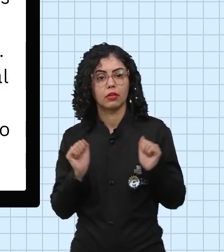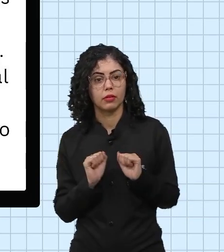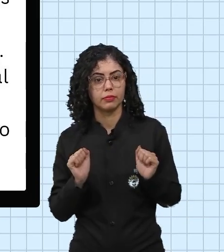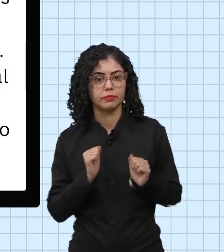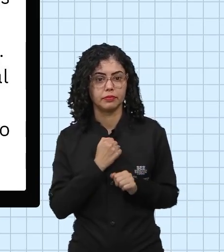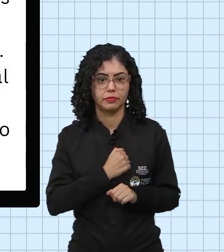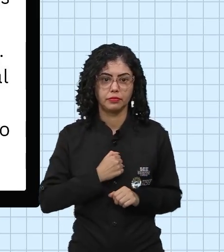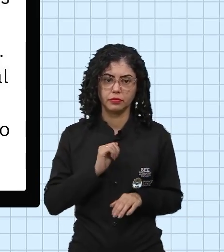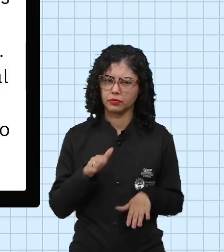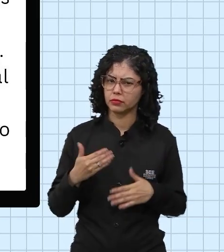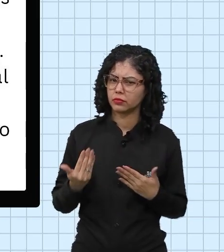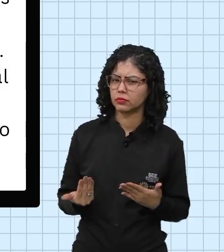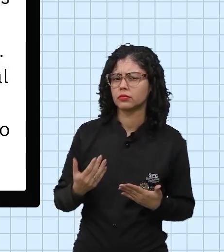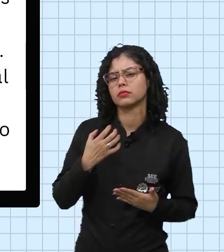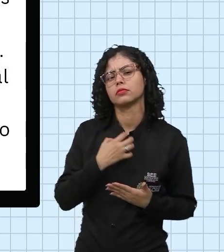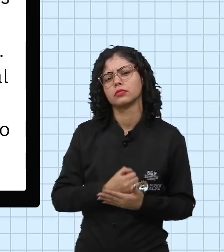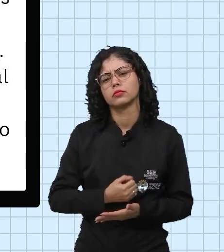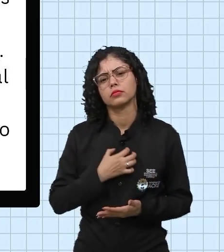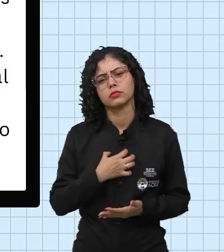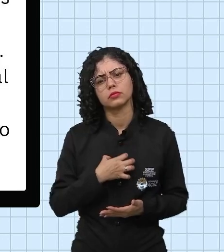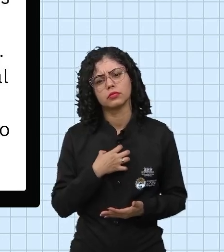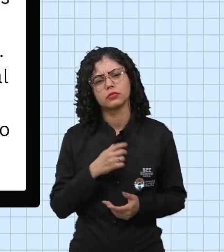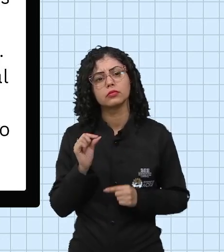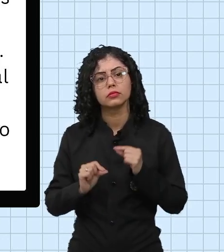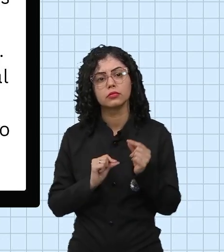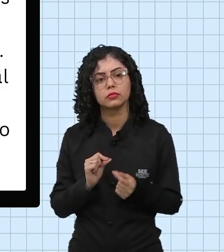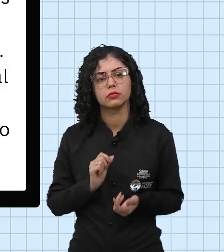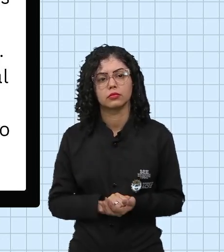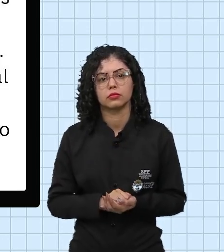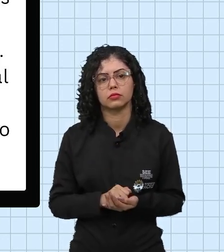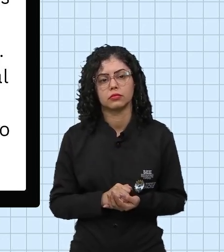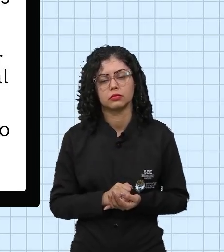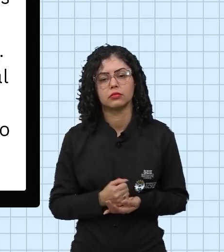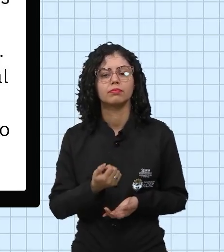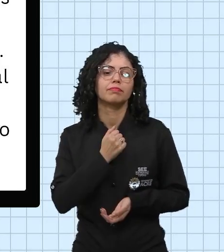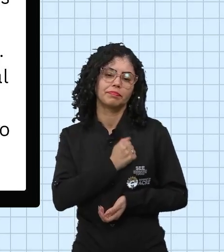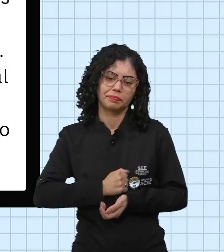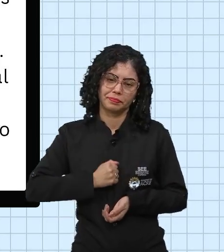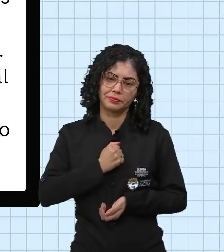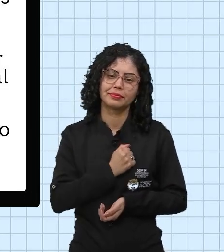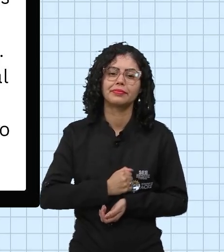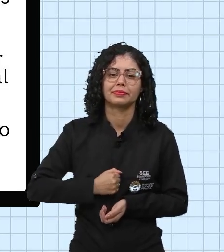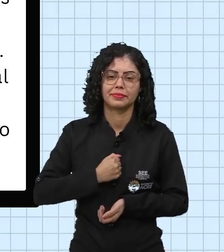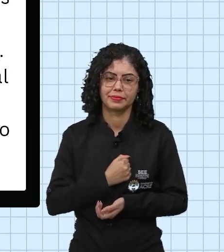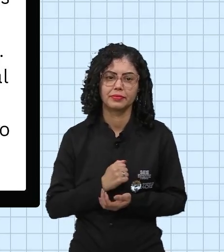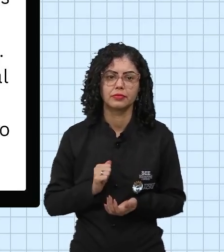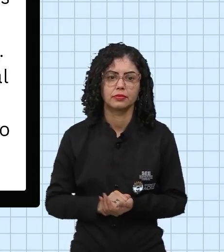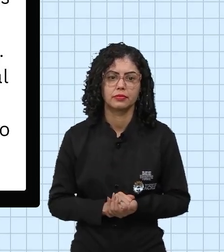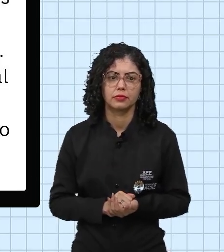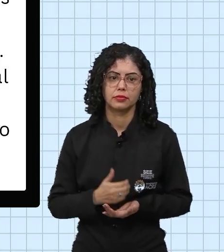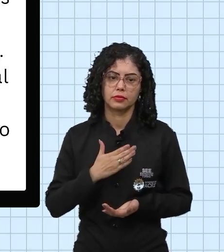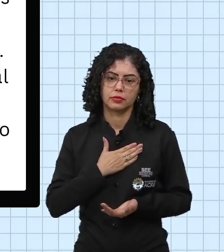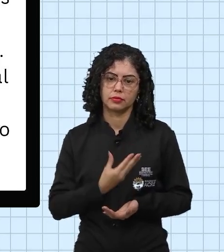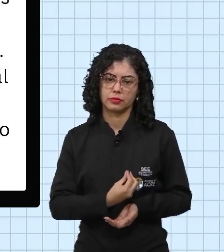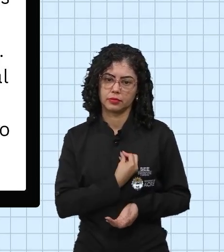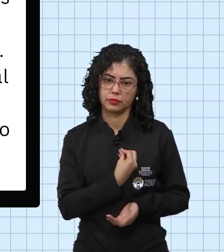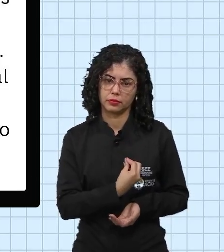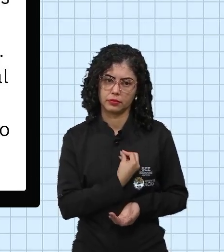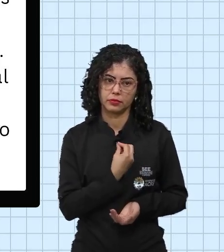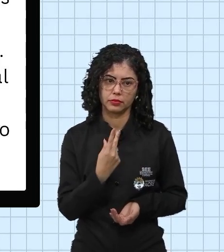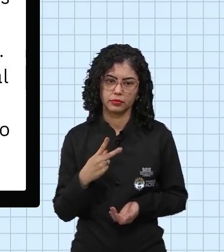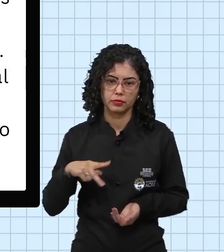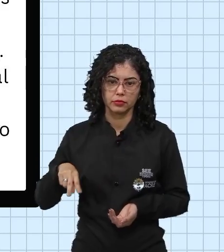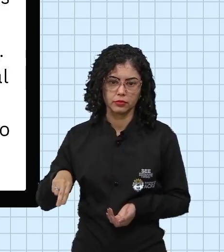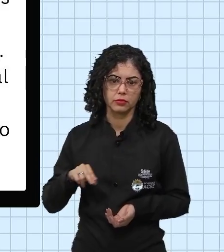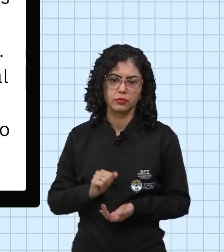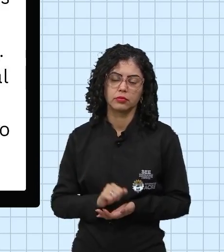que tem. Qual é esse sentimento? O sentimento de saudade. Então, da aurora da minha vida. Olha aqui o pronome, que